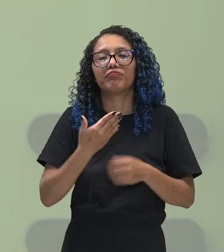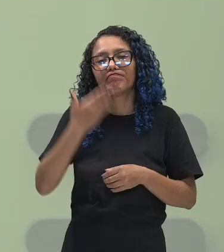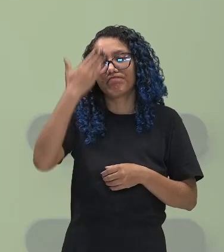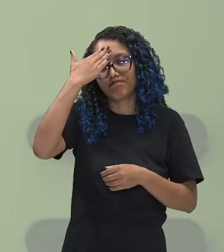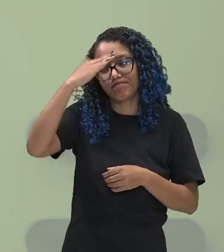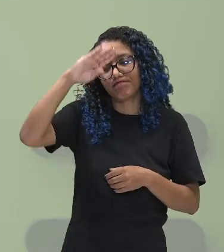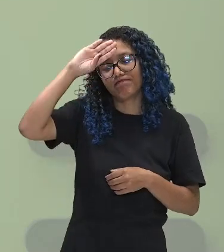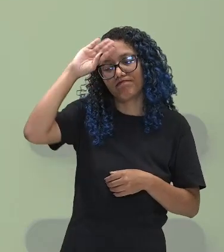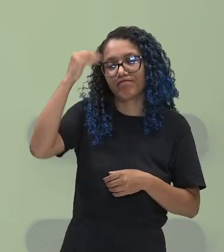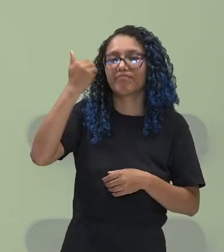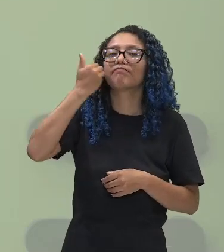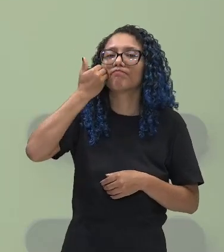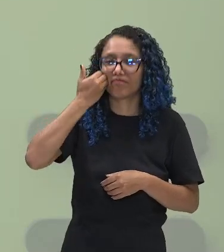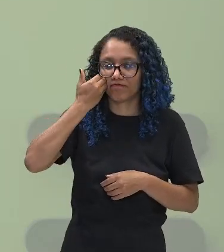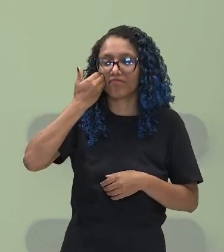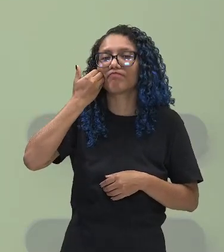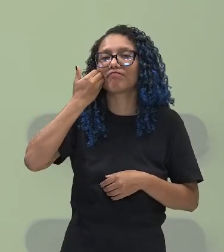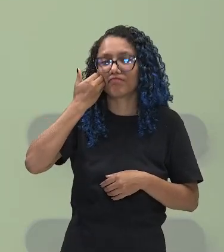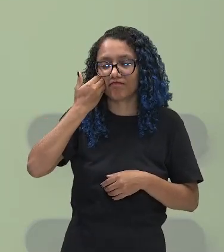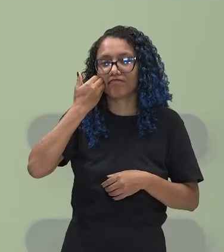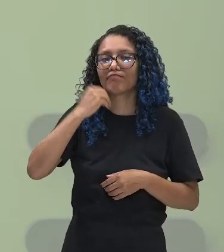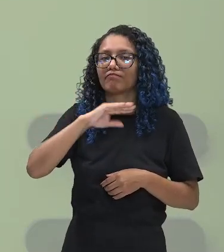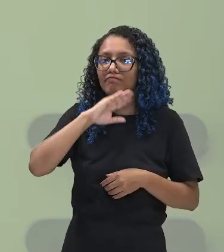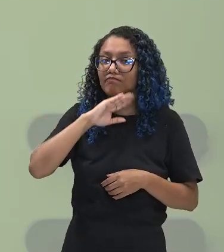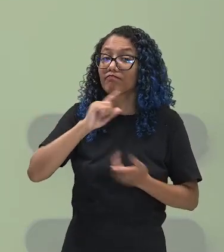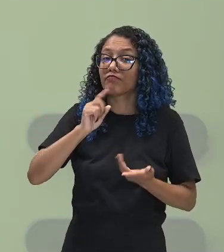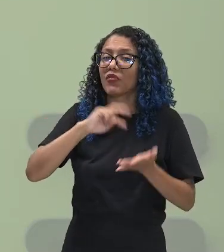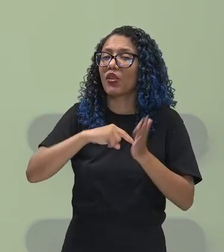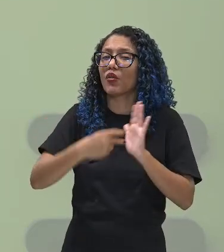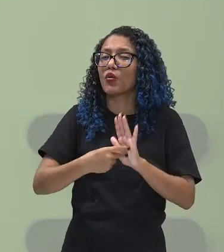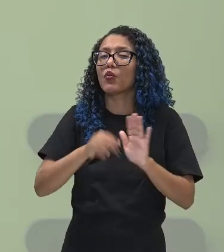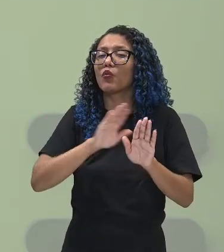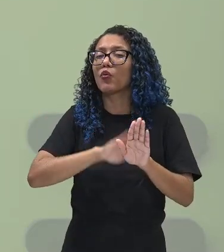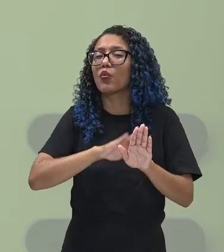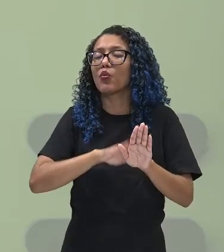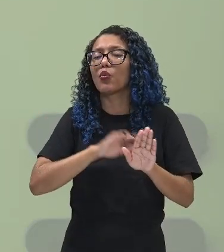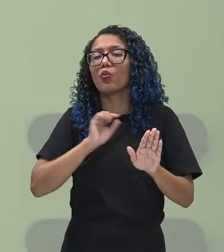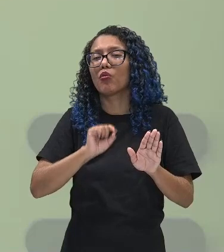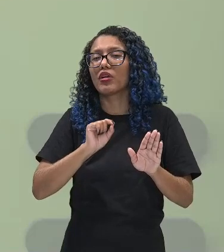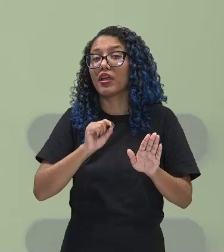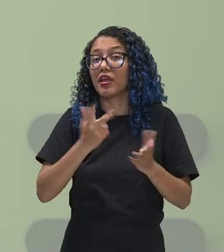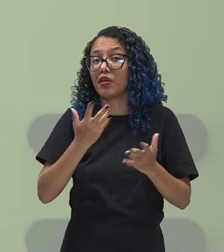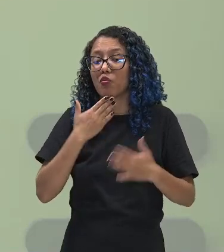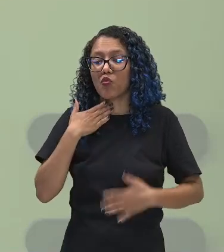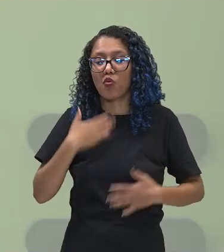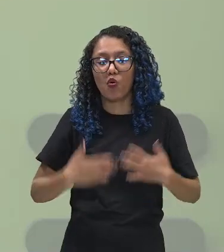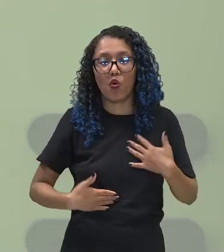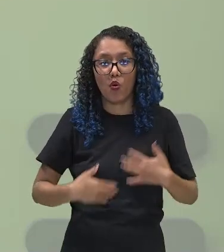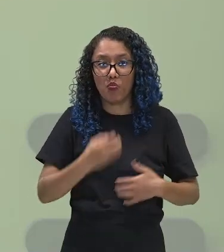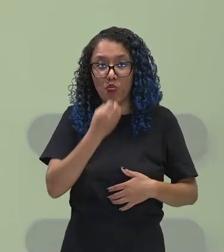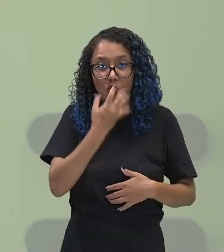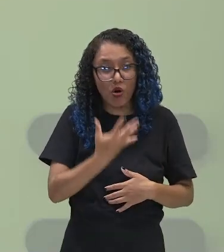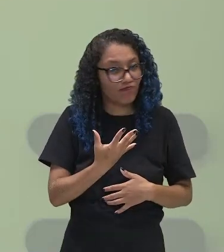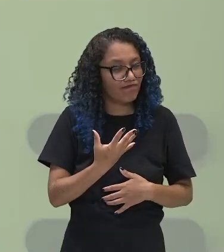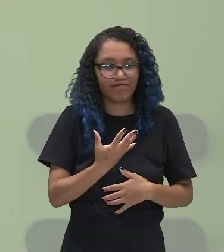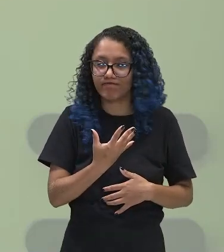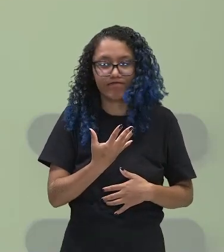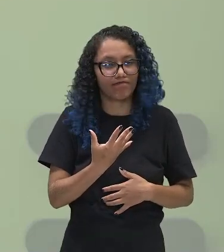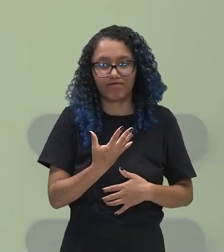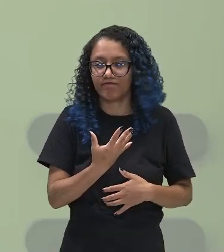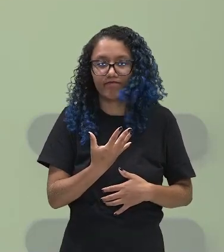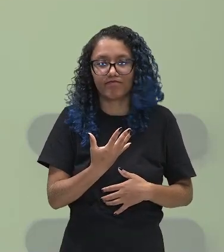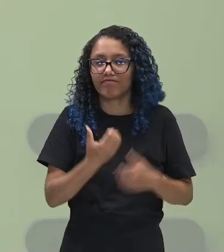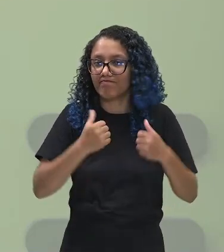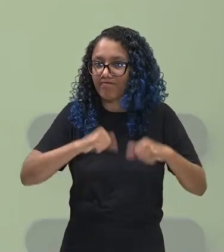atentos, que febre é um sinal de que alguma coisa no nosso corpo não está funcionando bem. Para isso que a gente vai no médico,